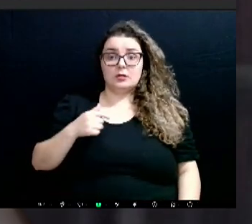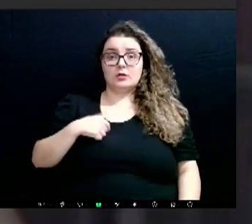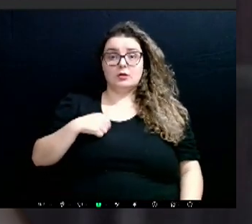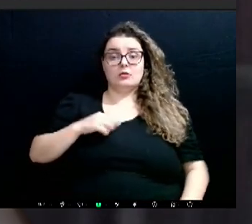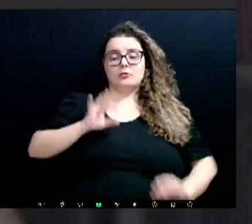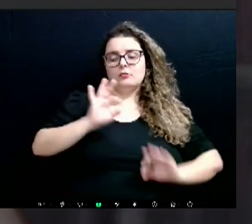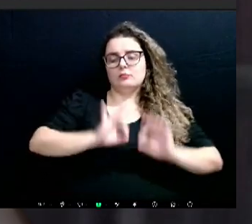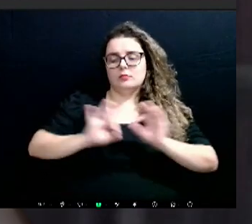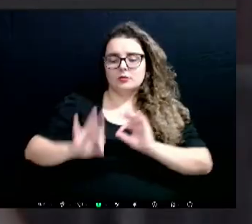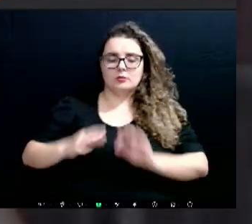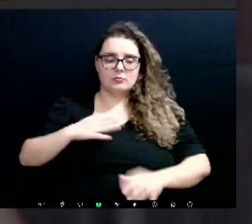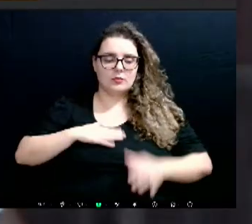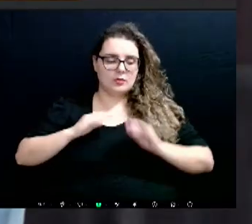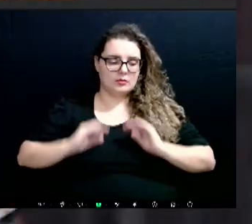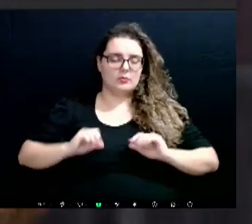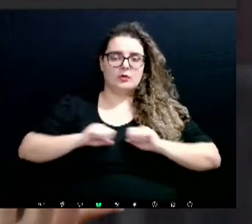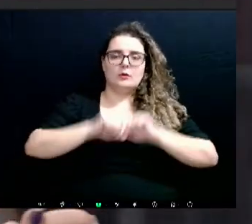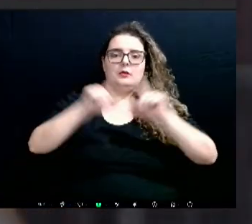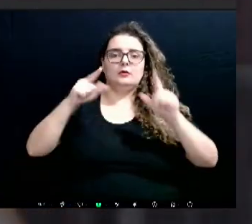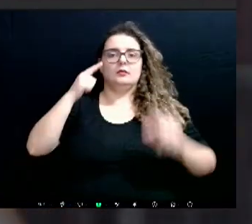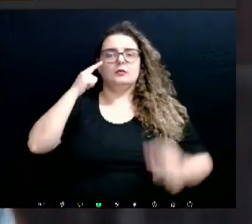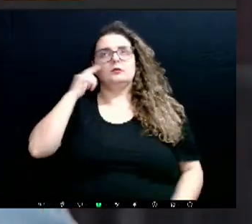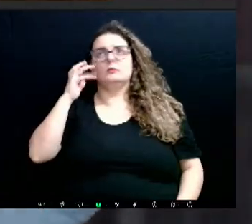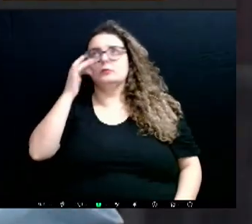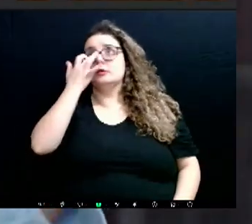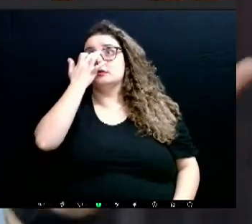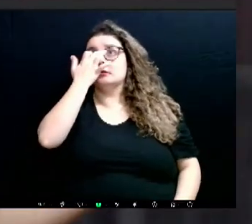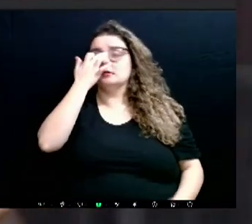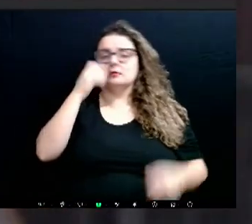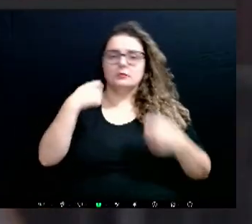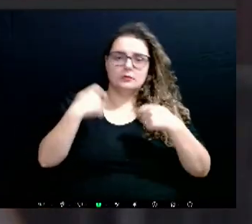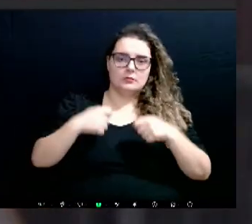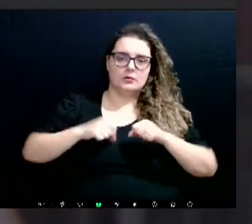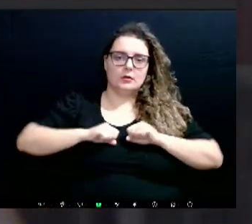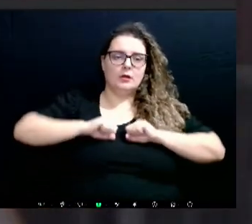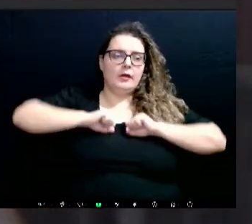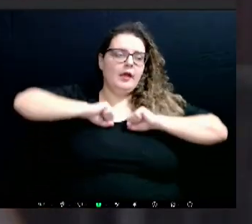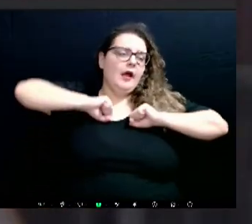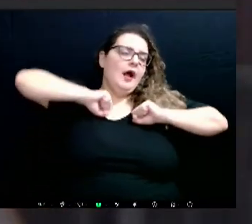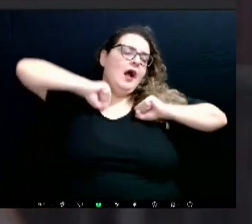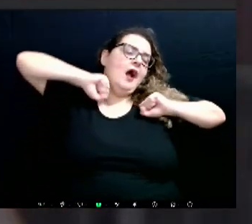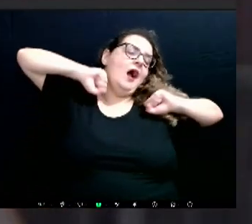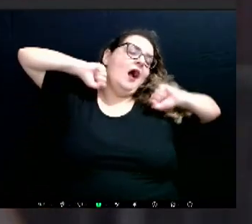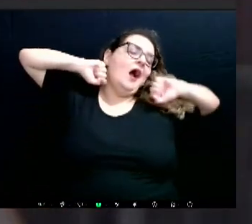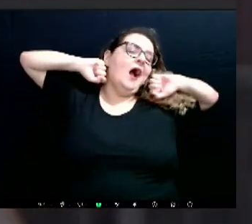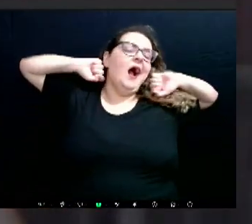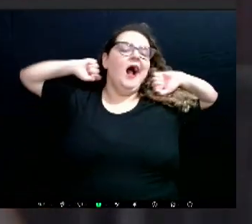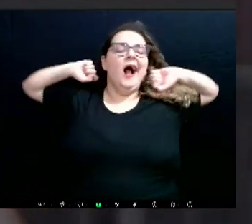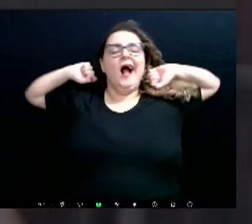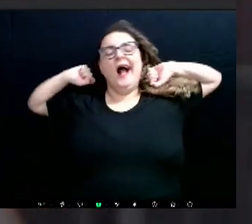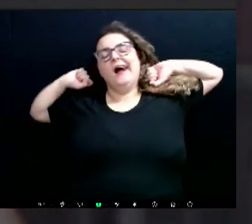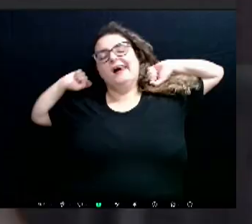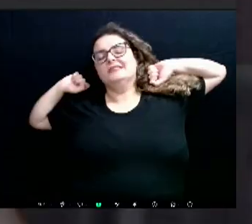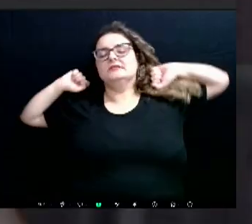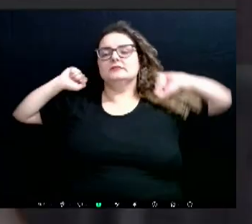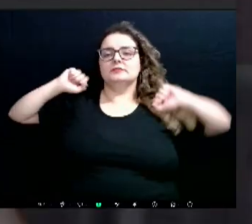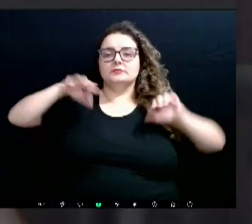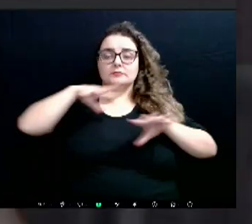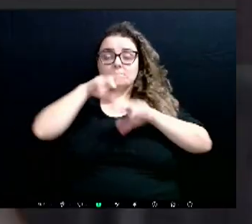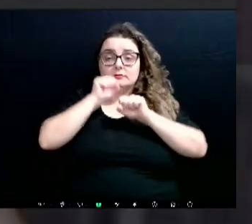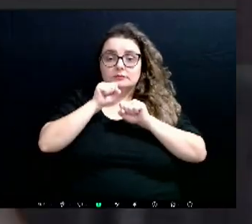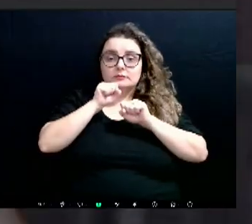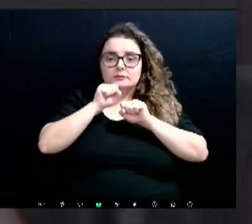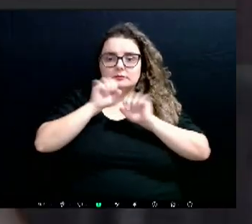eu vou acordar, vou pensar que eu preciso espreguiçar, respirar, não, mas entender primeiro qual que é